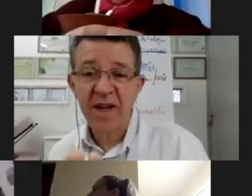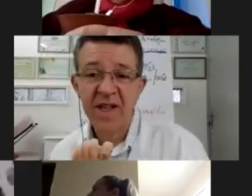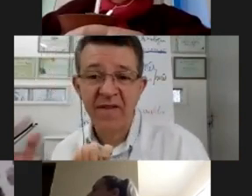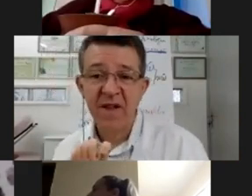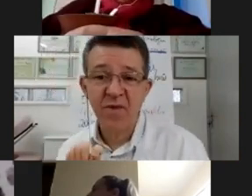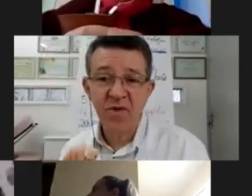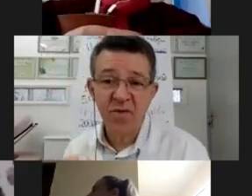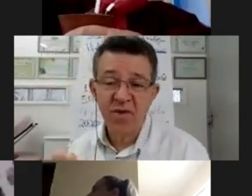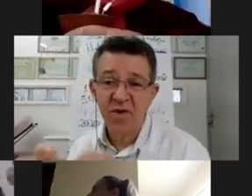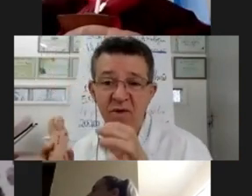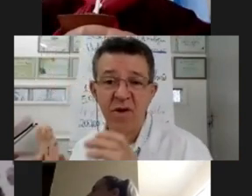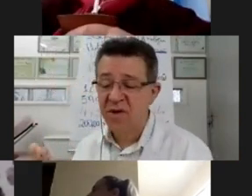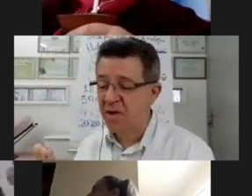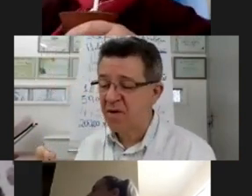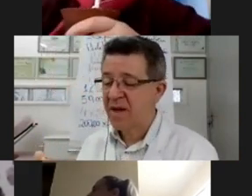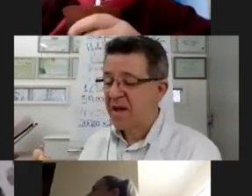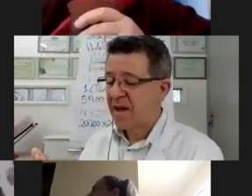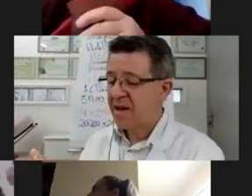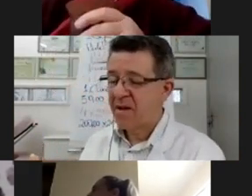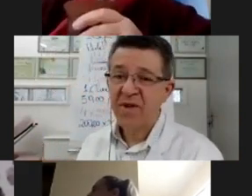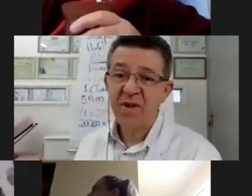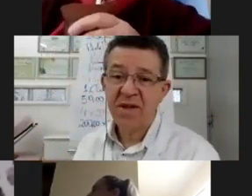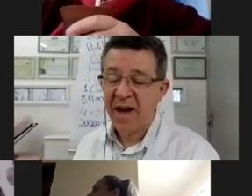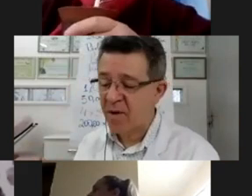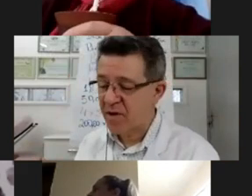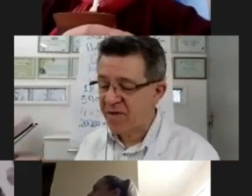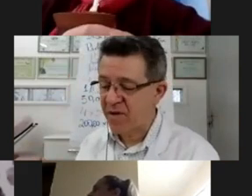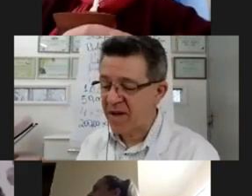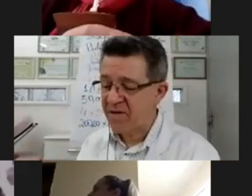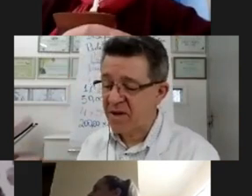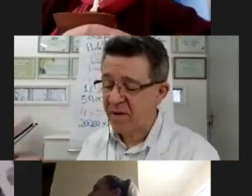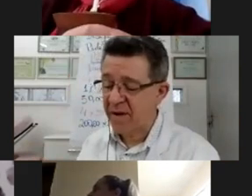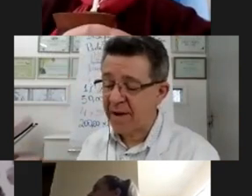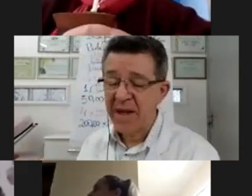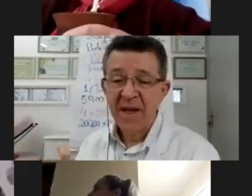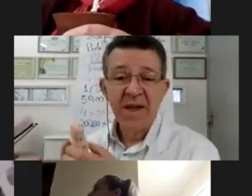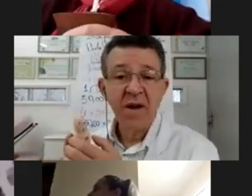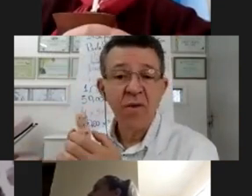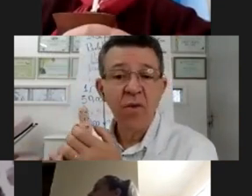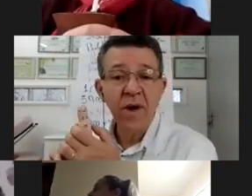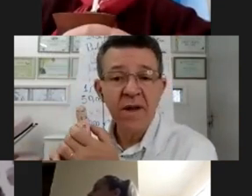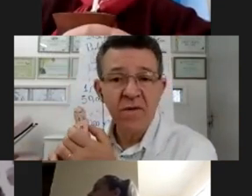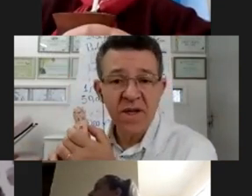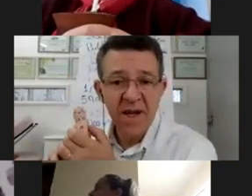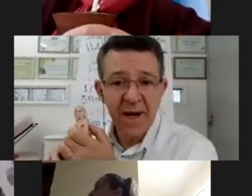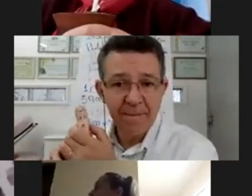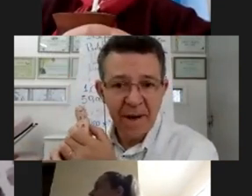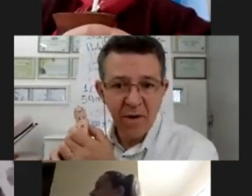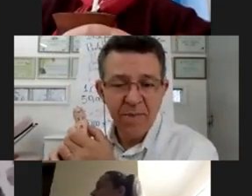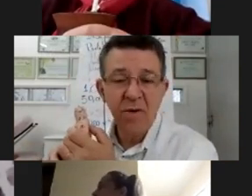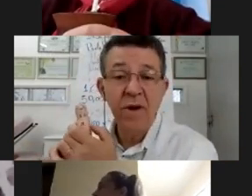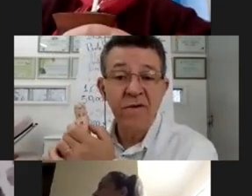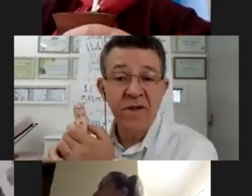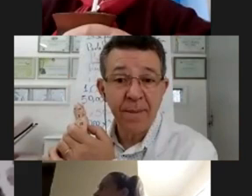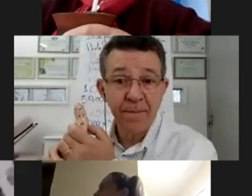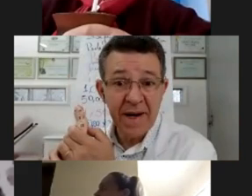uma mutada aí que estava dando muito, muito retorno seu. Depois você abre o microfone aí, se você for falar. Então, o quanto você